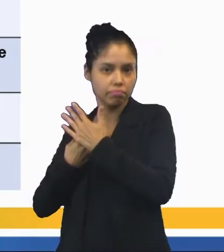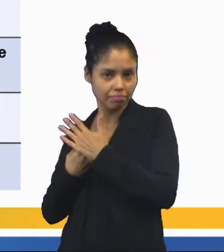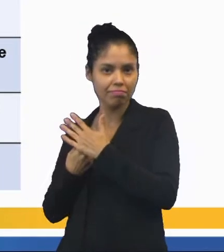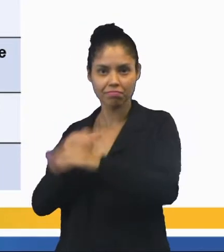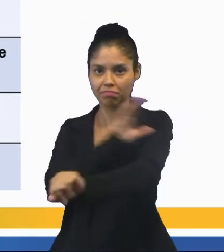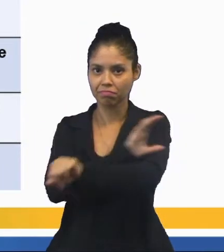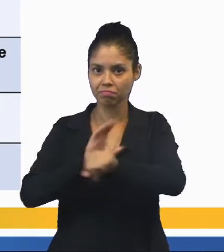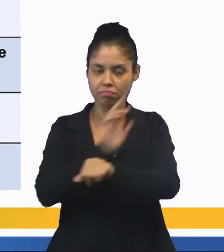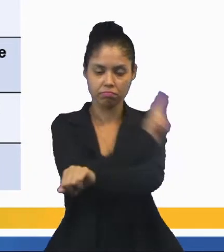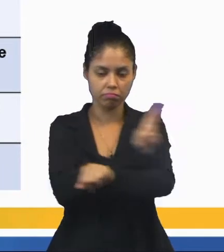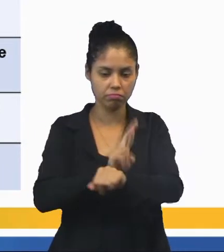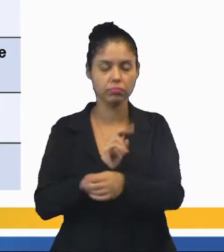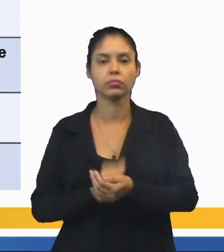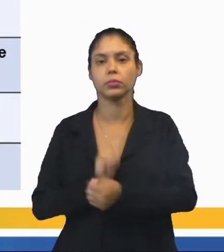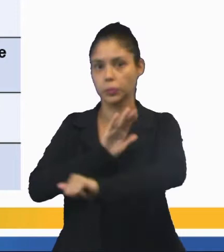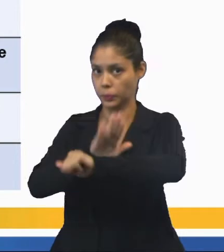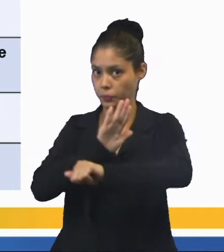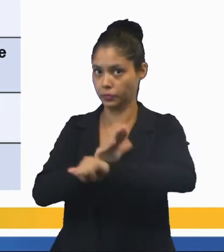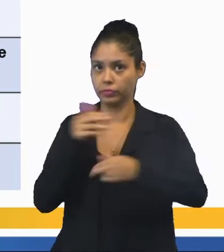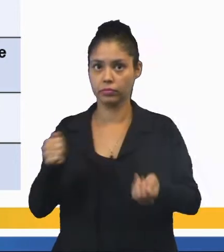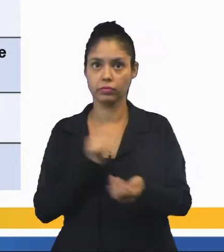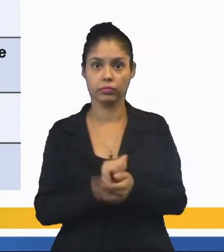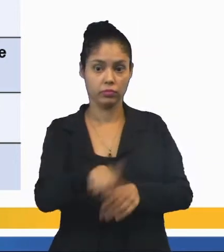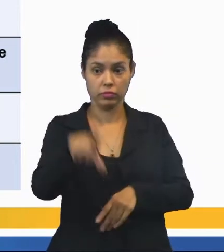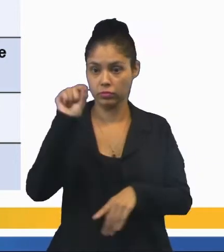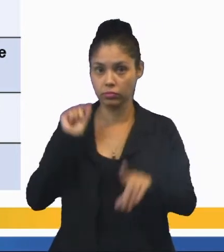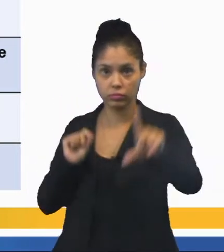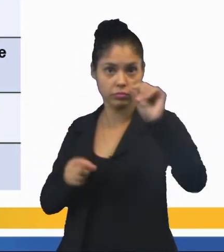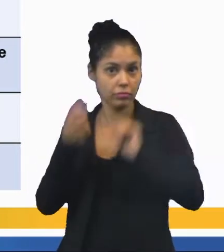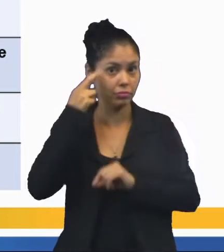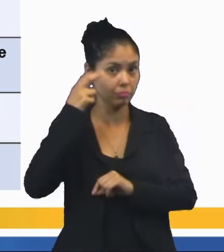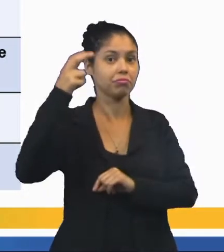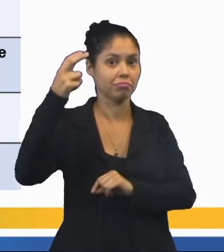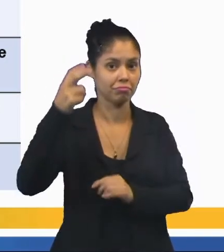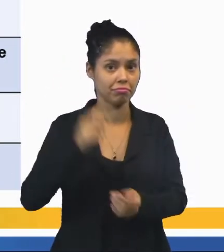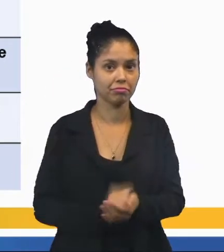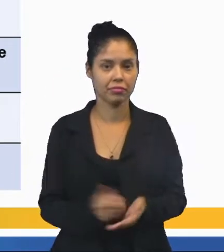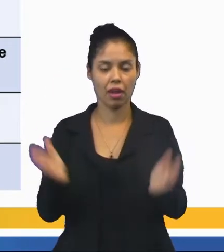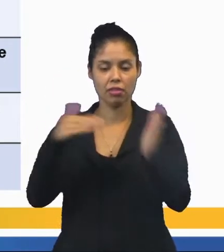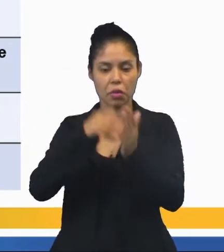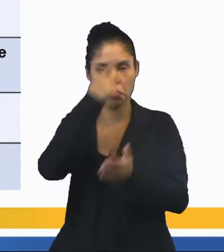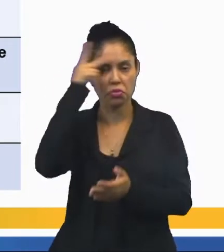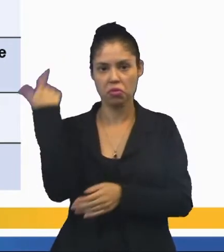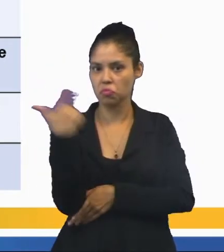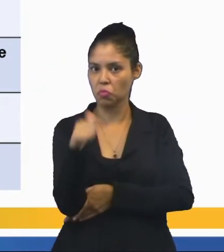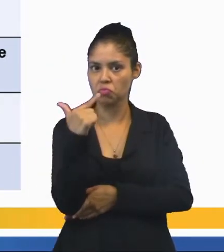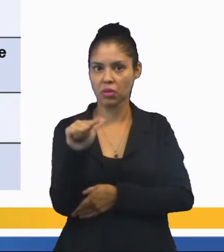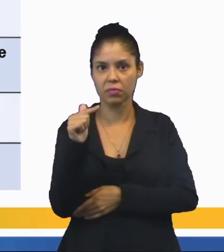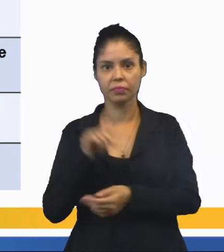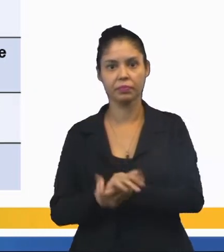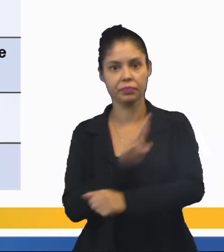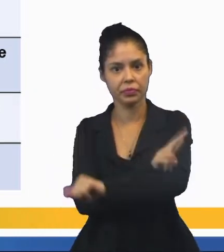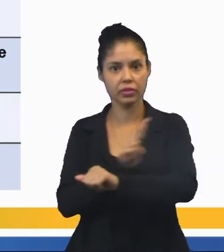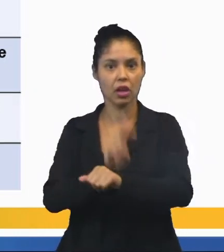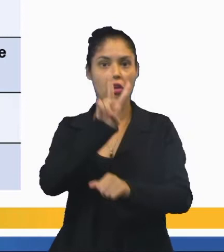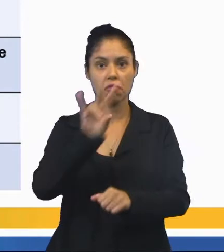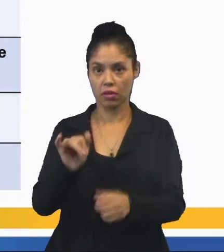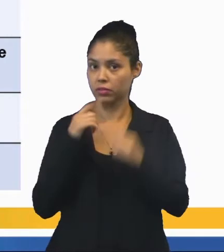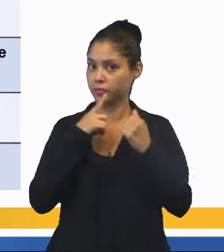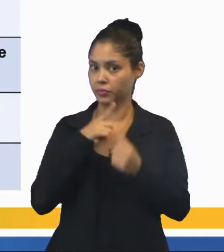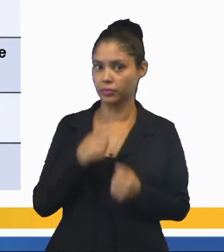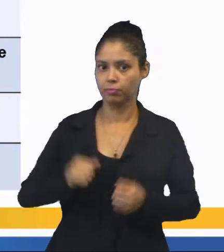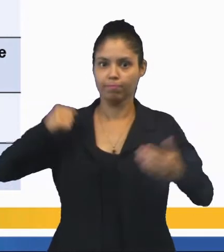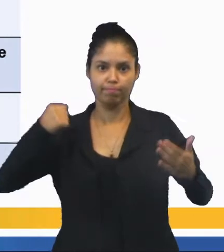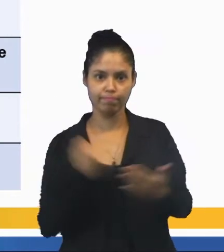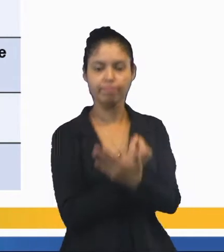religiosa na medida da sua contribuição seletiva e inteligente. Até uma pessoa que não tem religião, ele vai admitir,